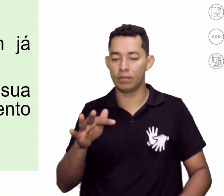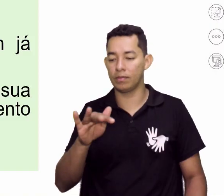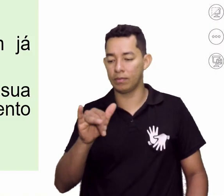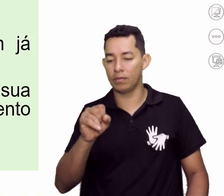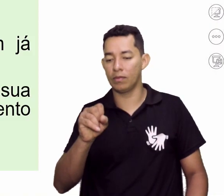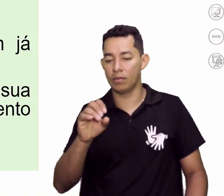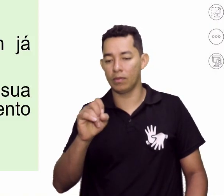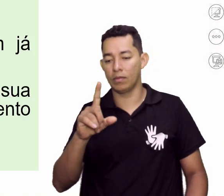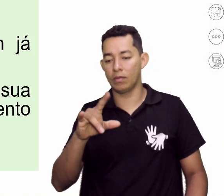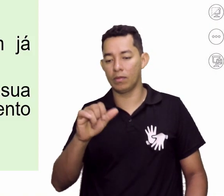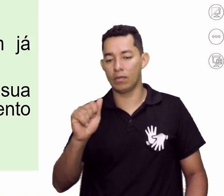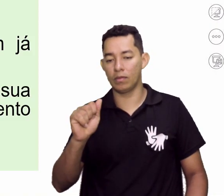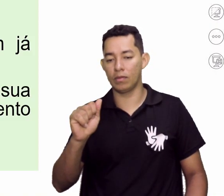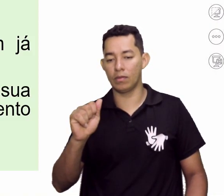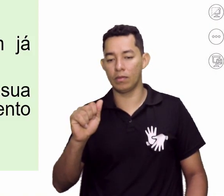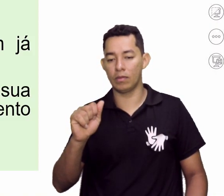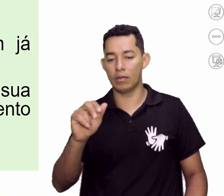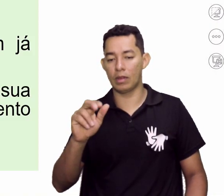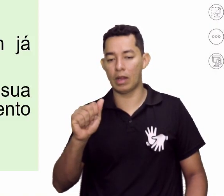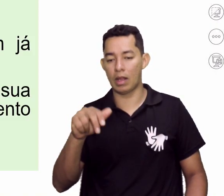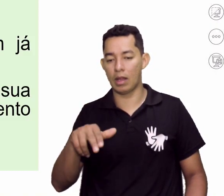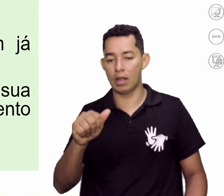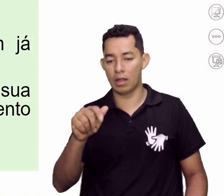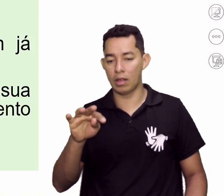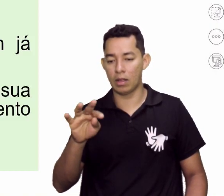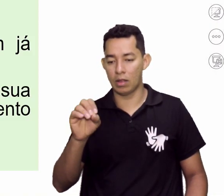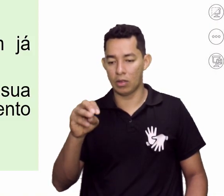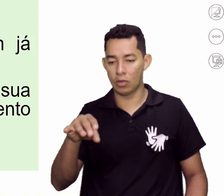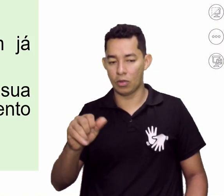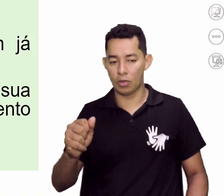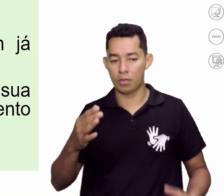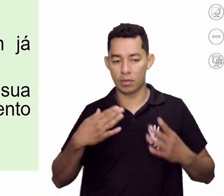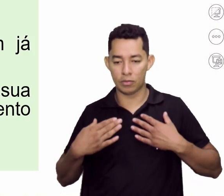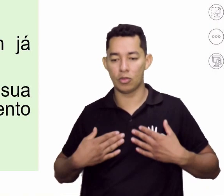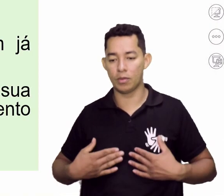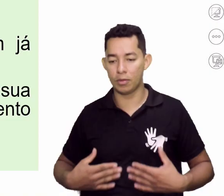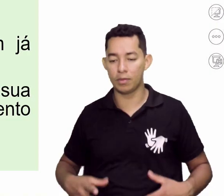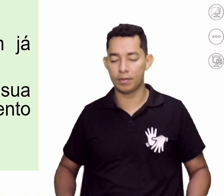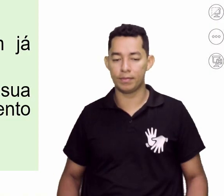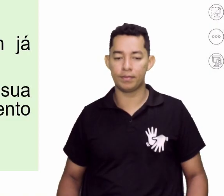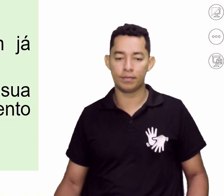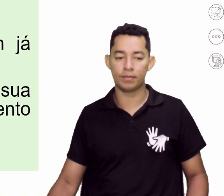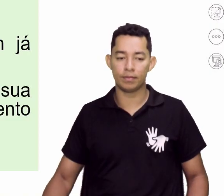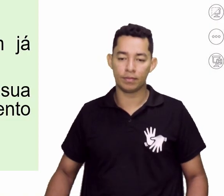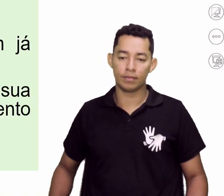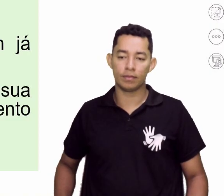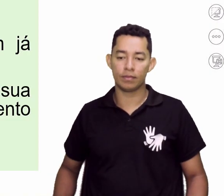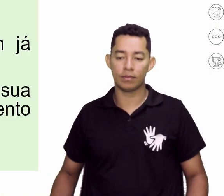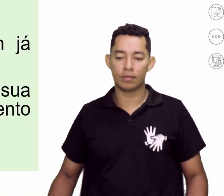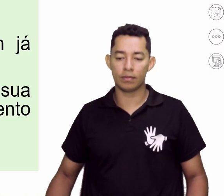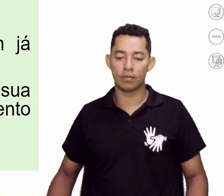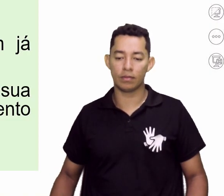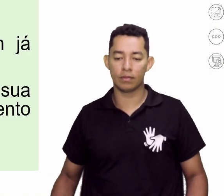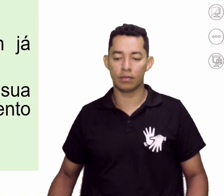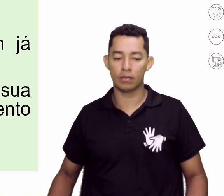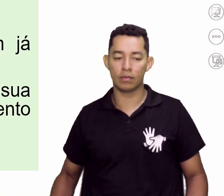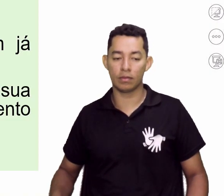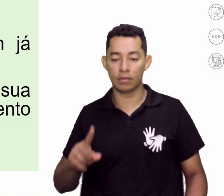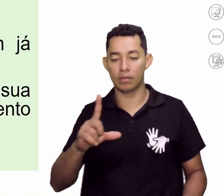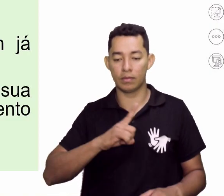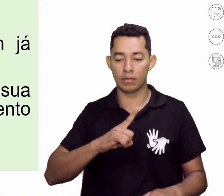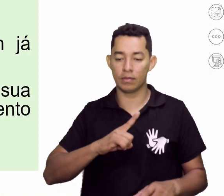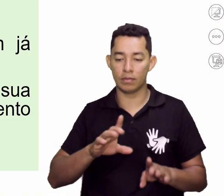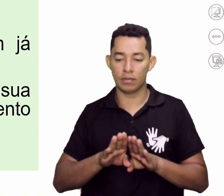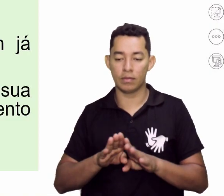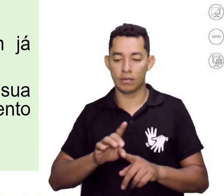humano. Então, tem que estudar muito para poder trabalhar com dança, né, profissionalmente. E aí você tem também